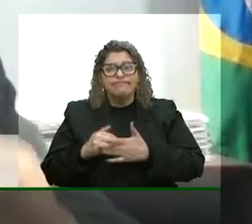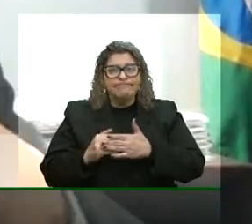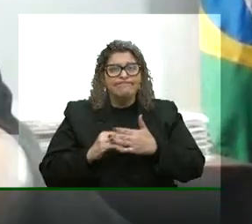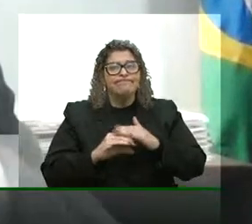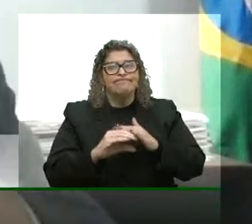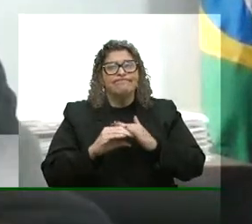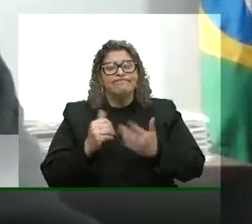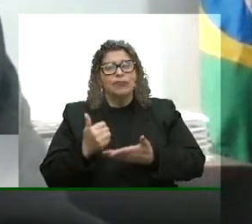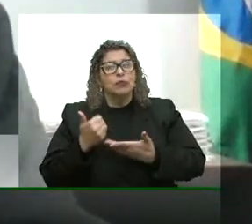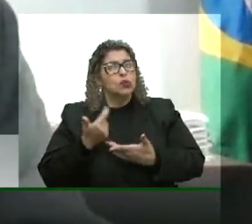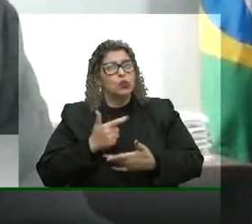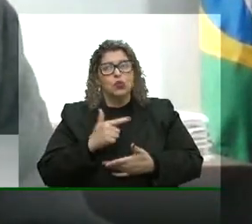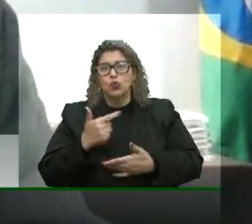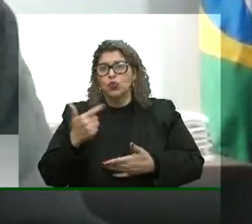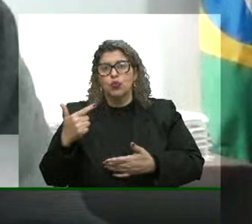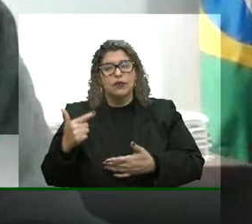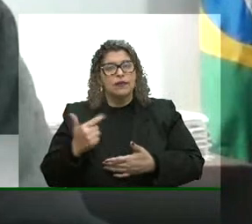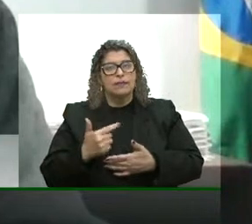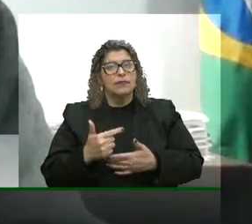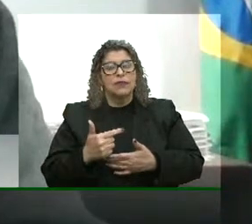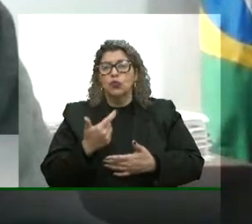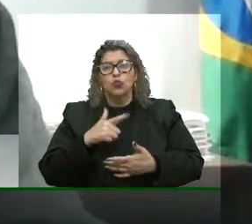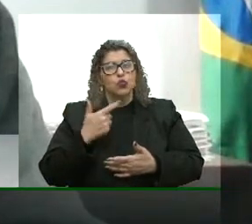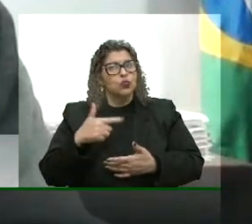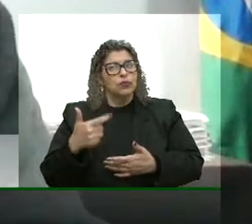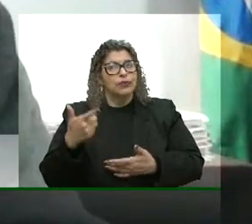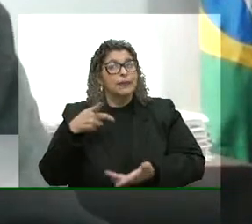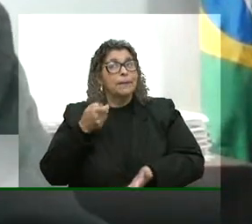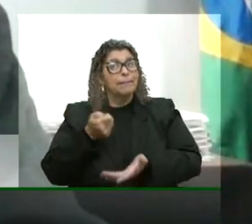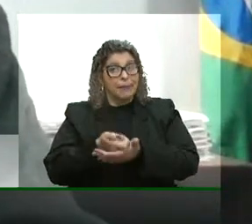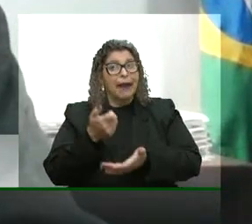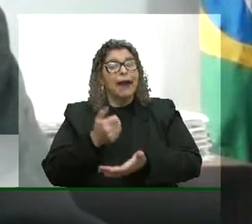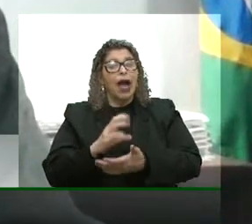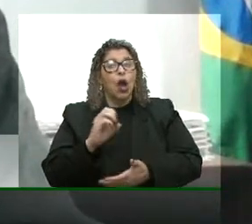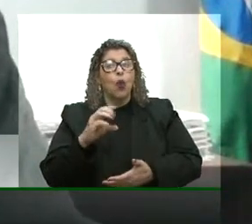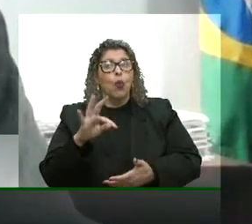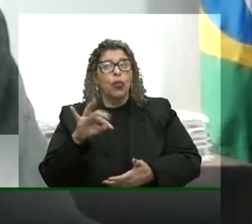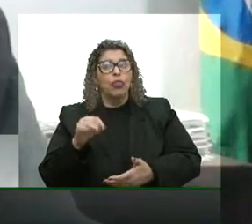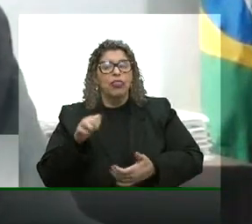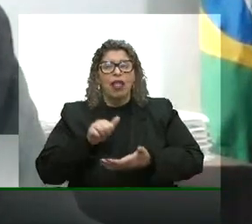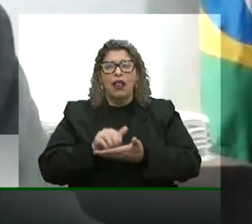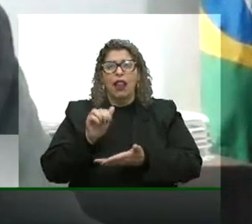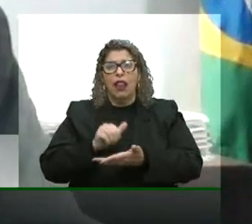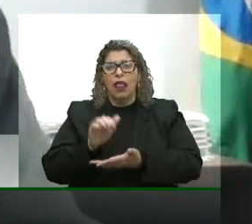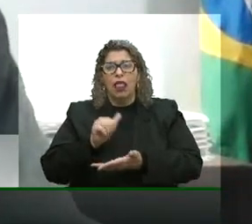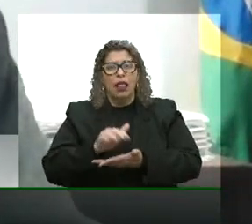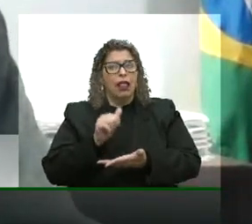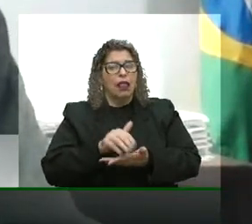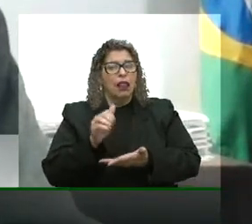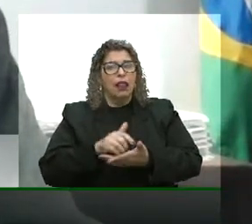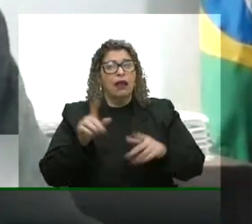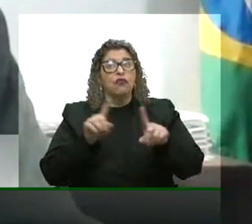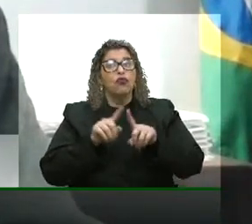para os que não estavam sem condições de pagar as contas, demitindo funcionários,